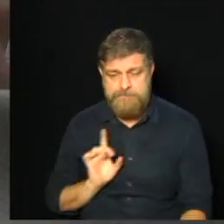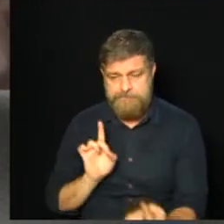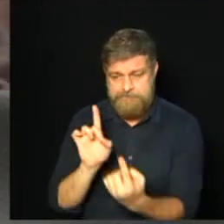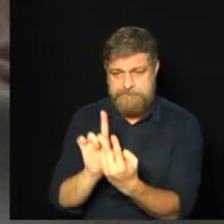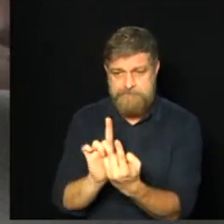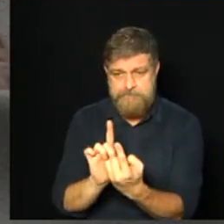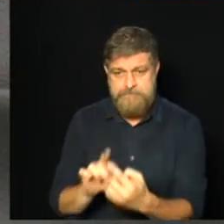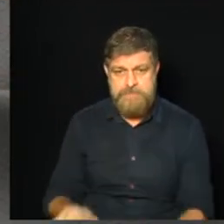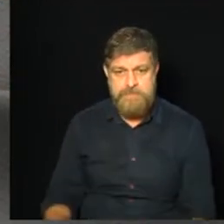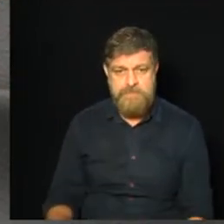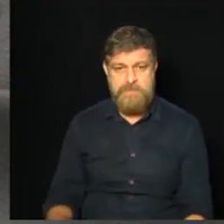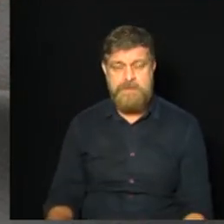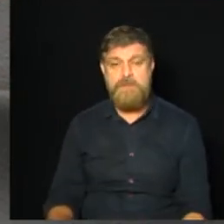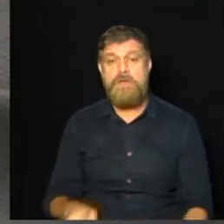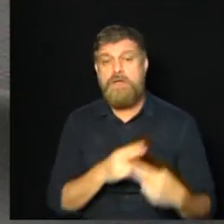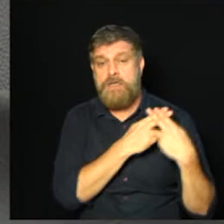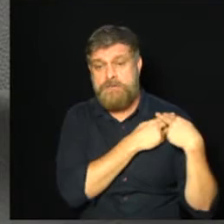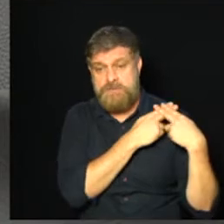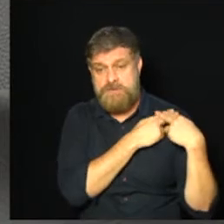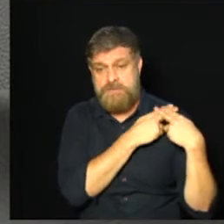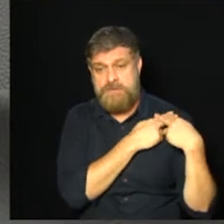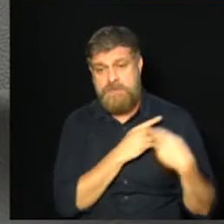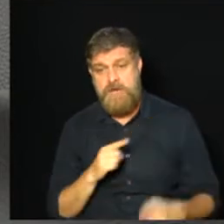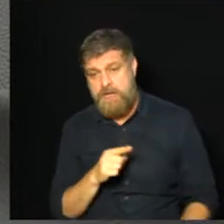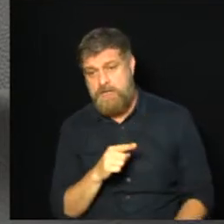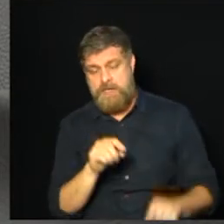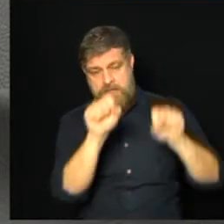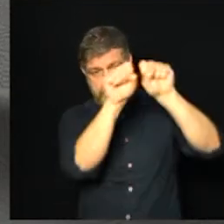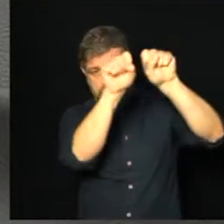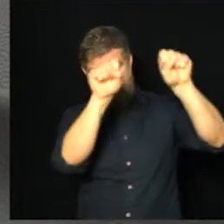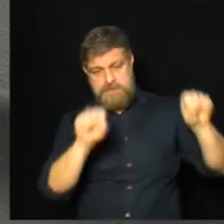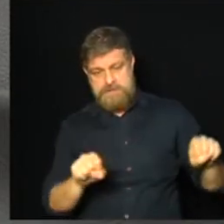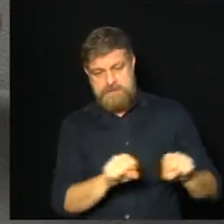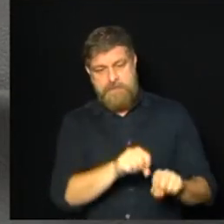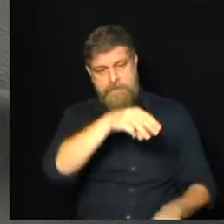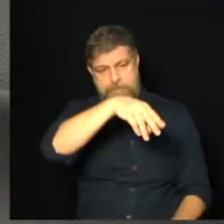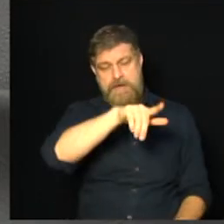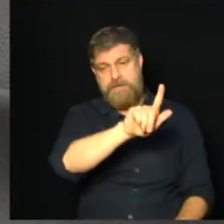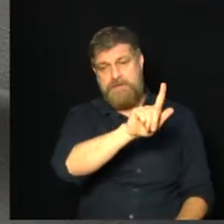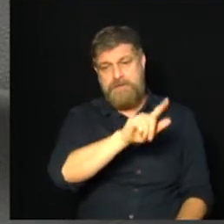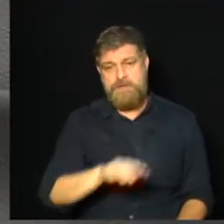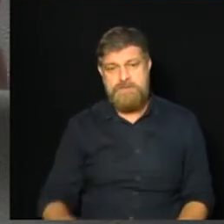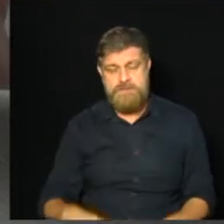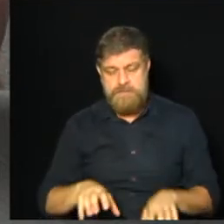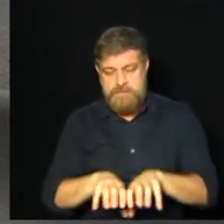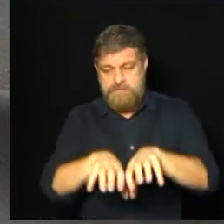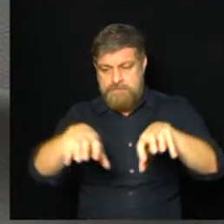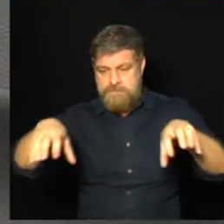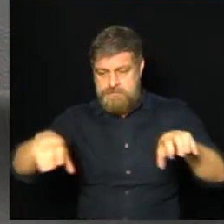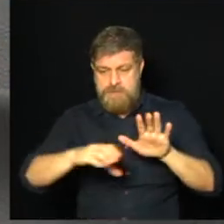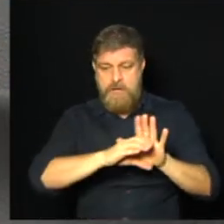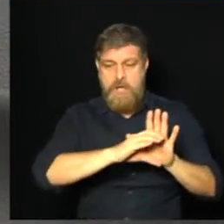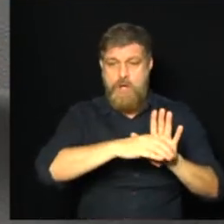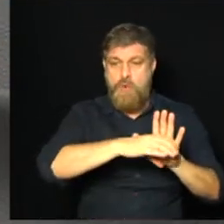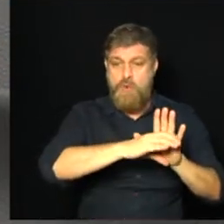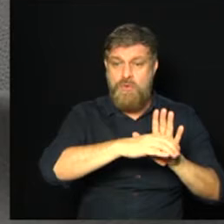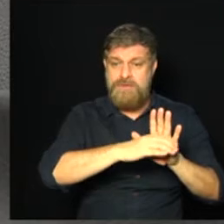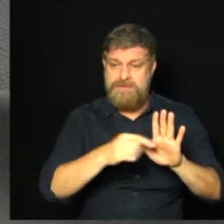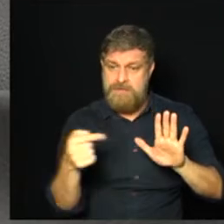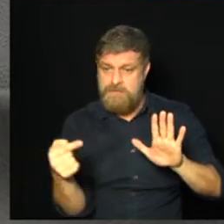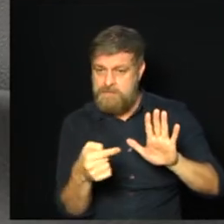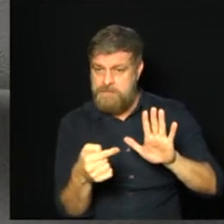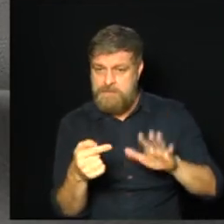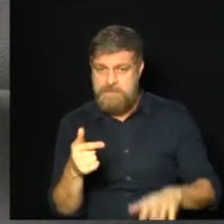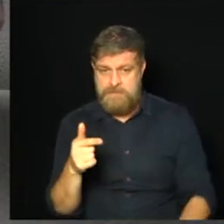e alta complexidade veio para a rede Mário Gatti, num conceito de trazer para